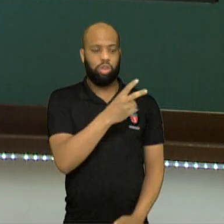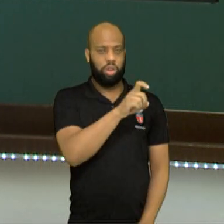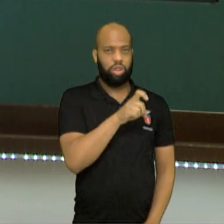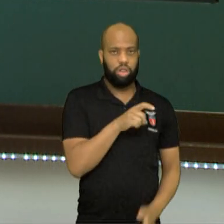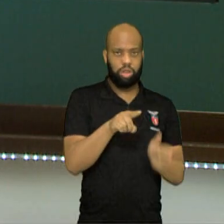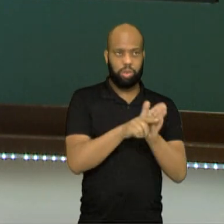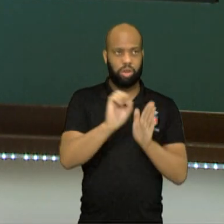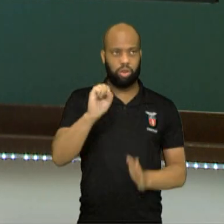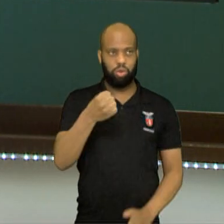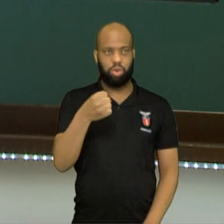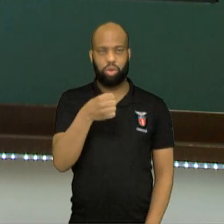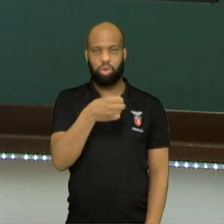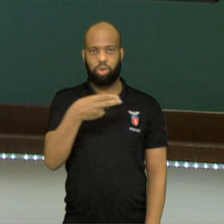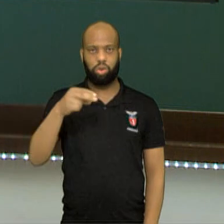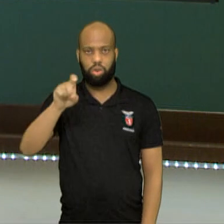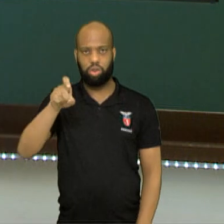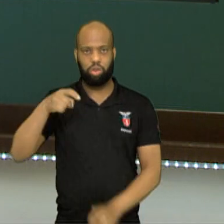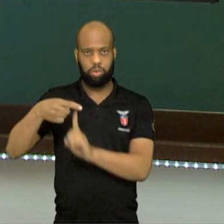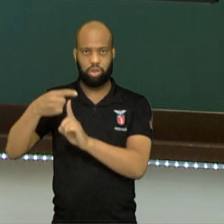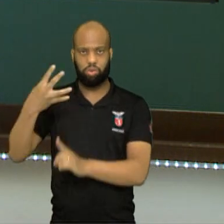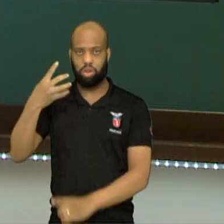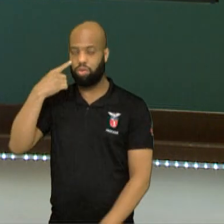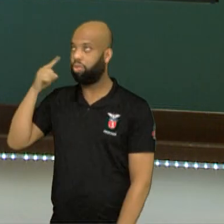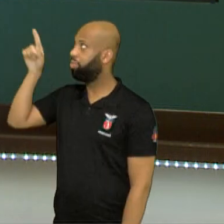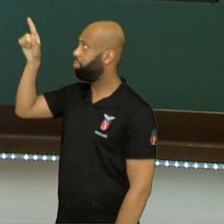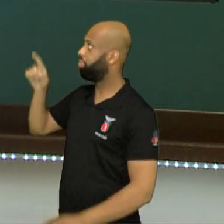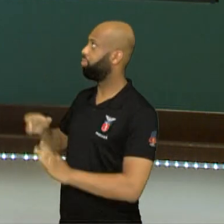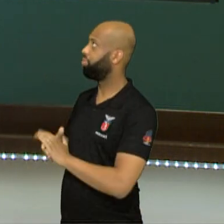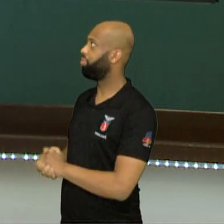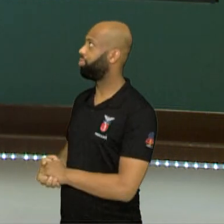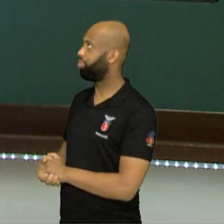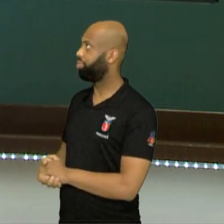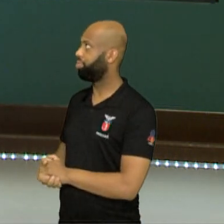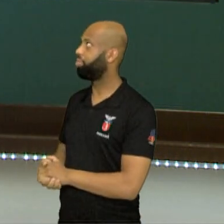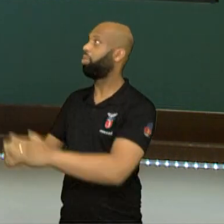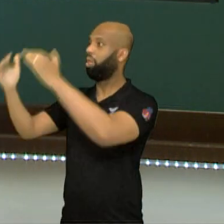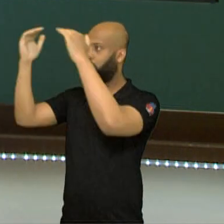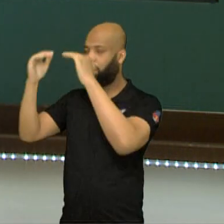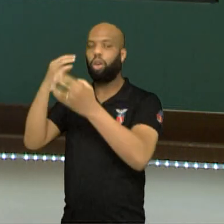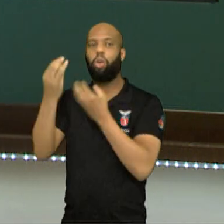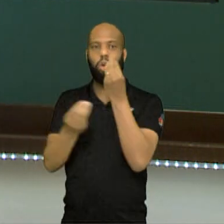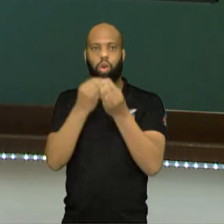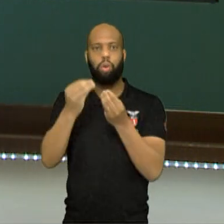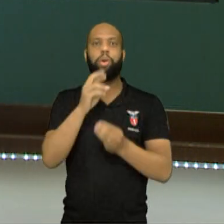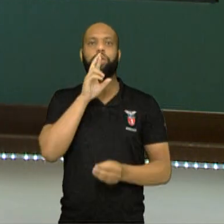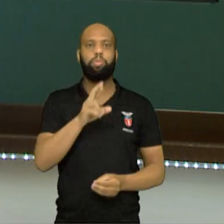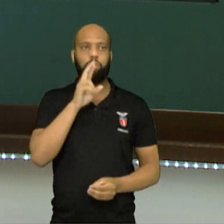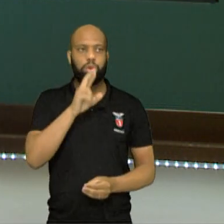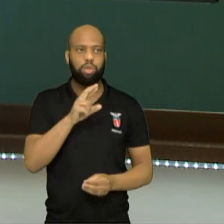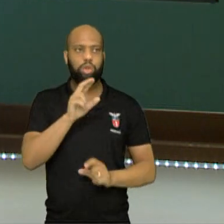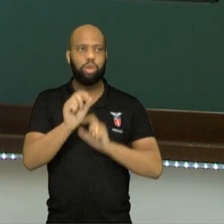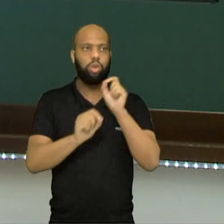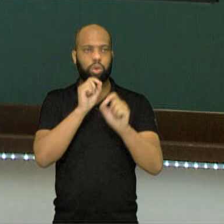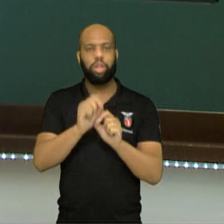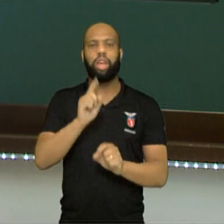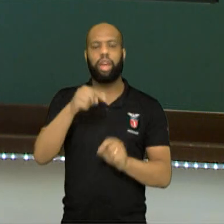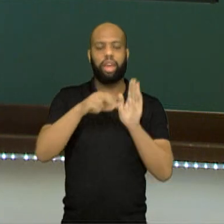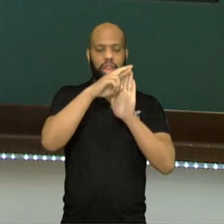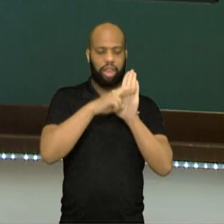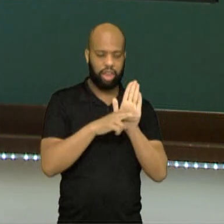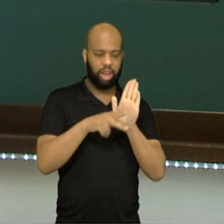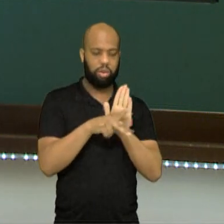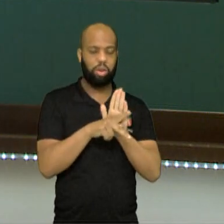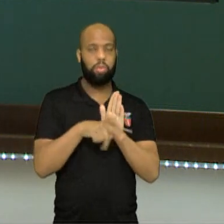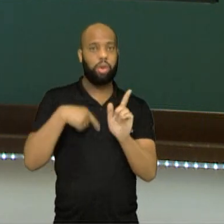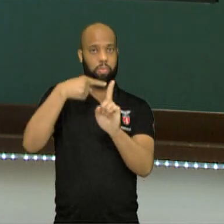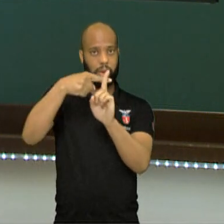2x menos 8 igual x mais 4. Como é que eu vou resolver isso aqui? Princípio da adição. Lembra-se